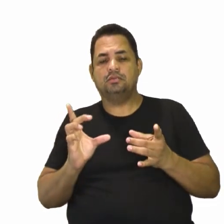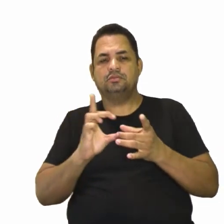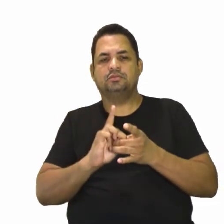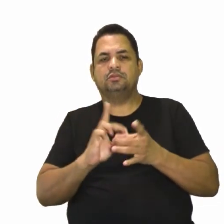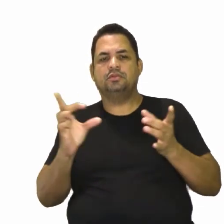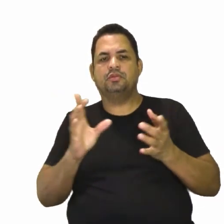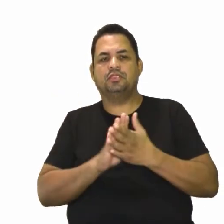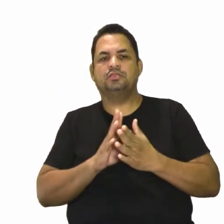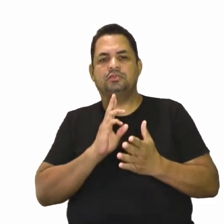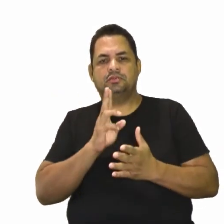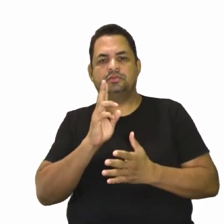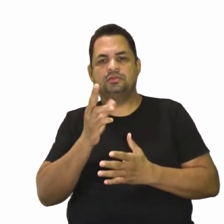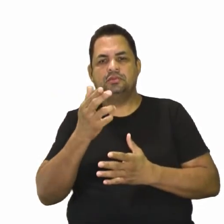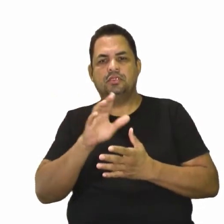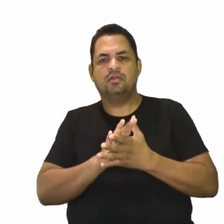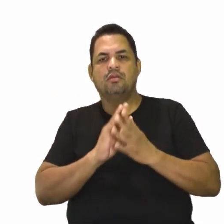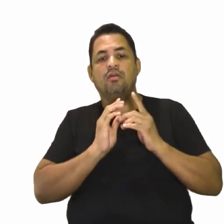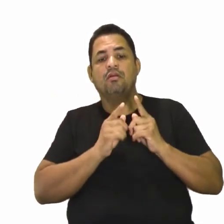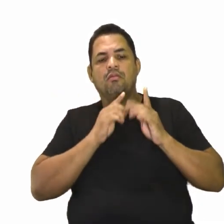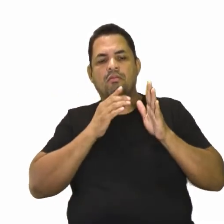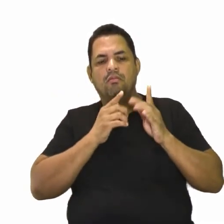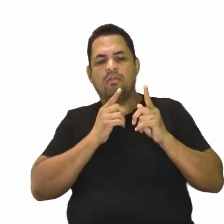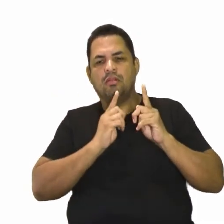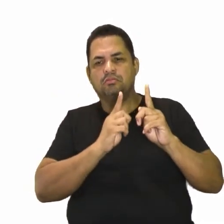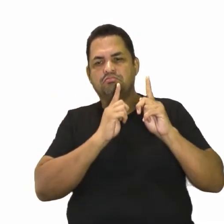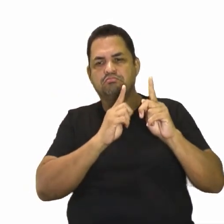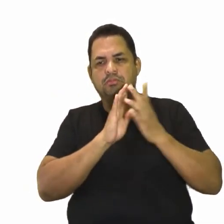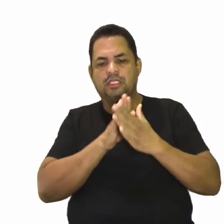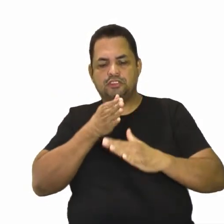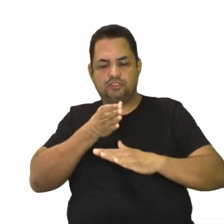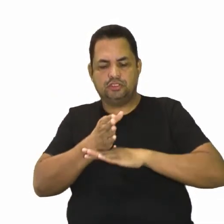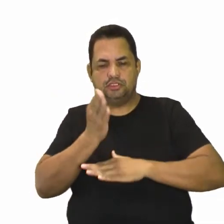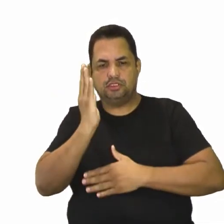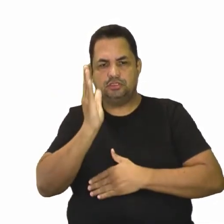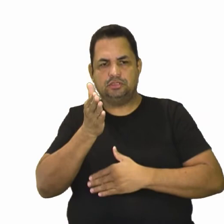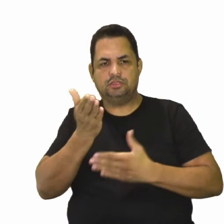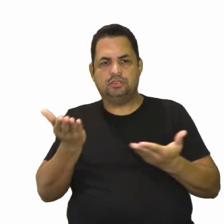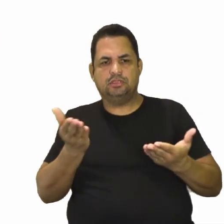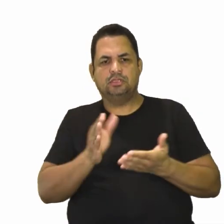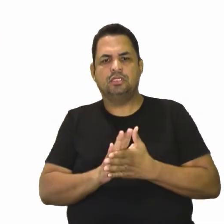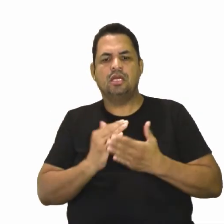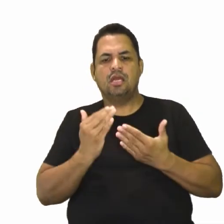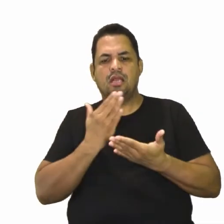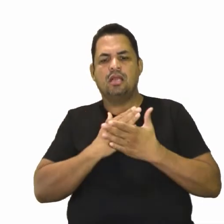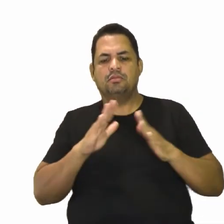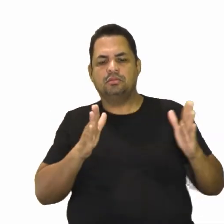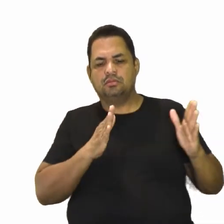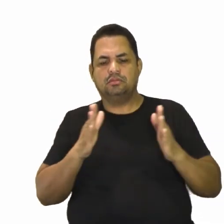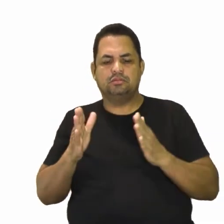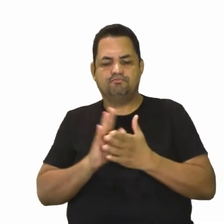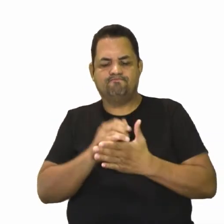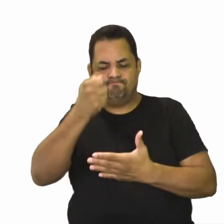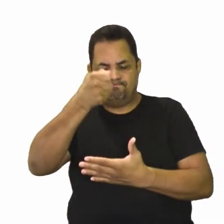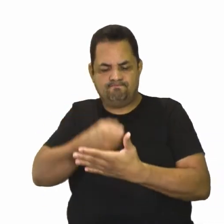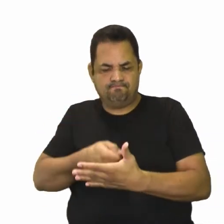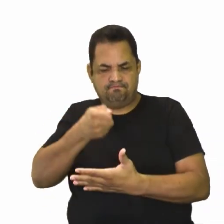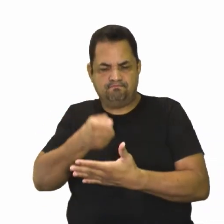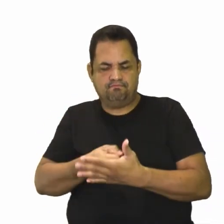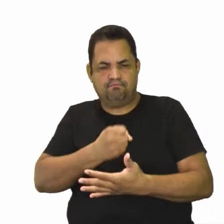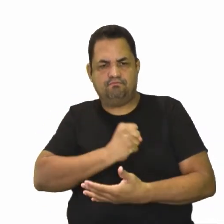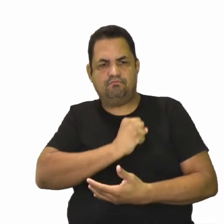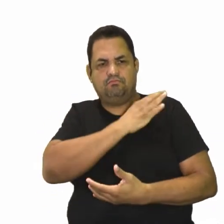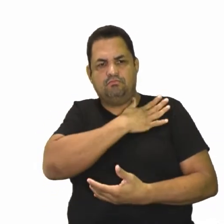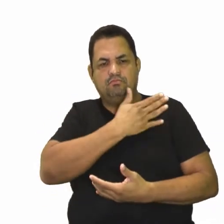redemocratização e a campanha das diretas já. Então, acaba esse período da linha dura da ditadura